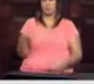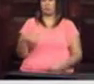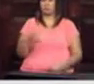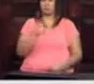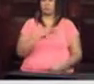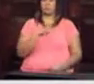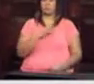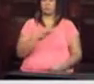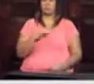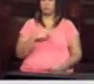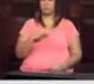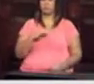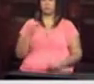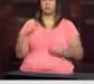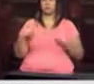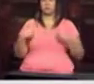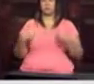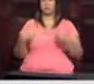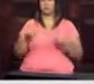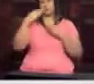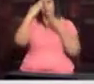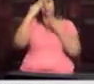na lama, esses precisam ser polidos. Muito obrigado, senhora presidente. senhora presidente. Obrigado, senhora presidente.